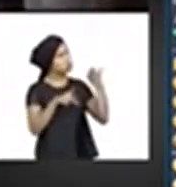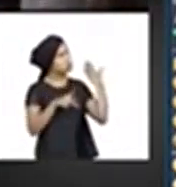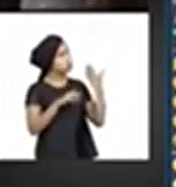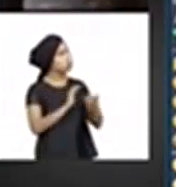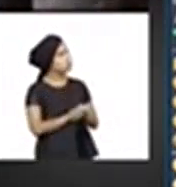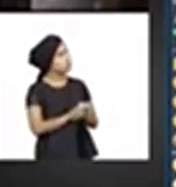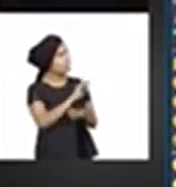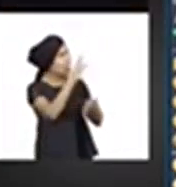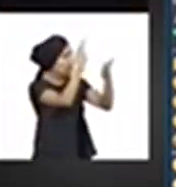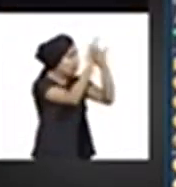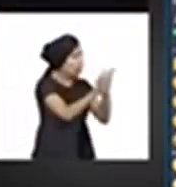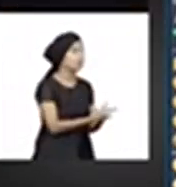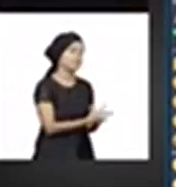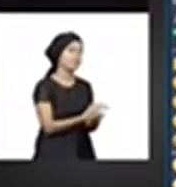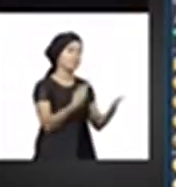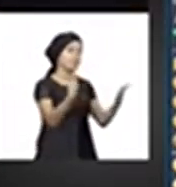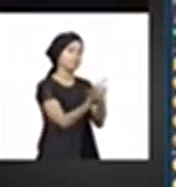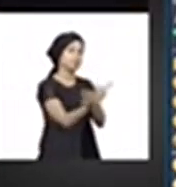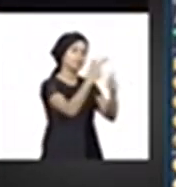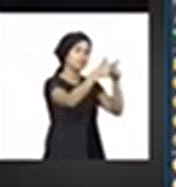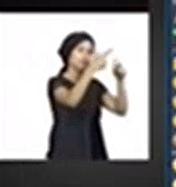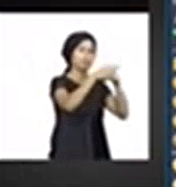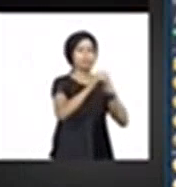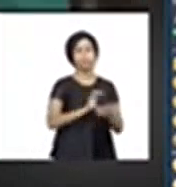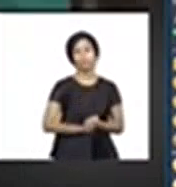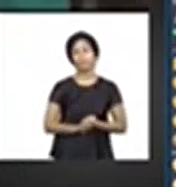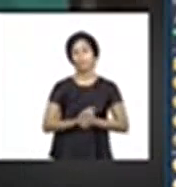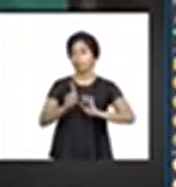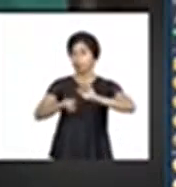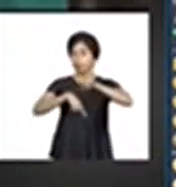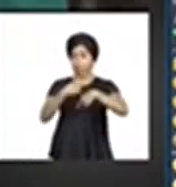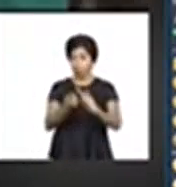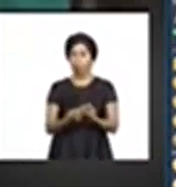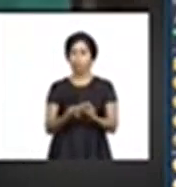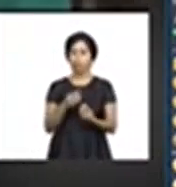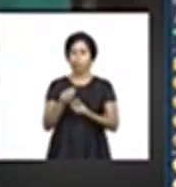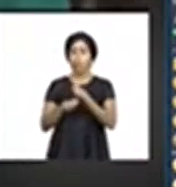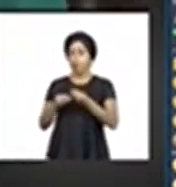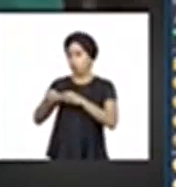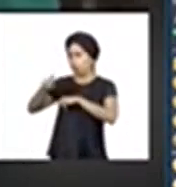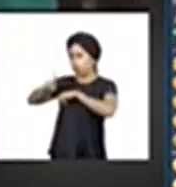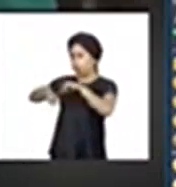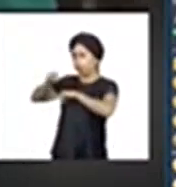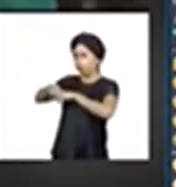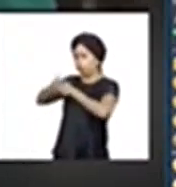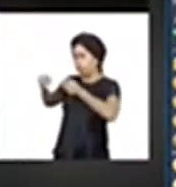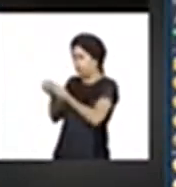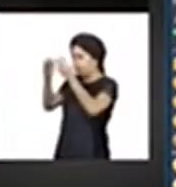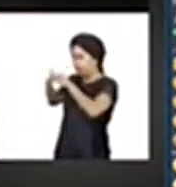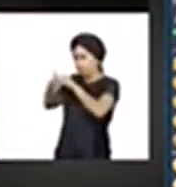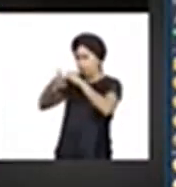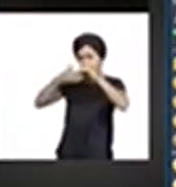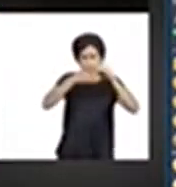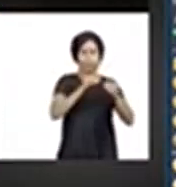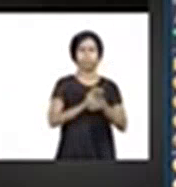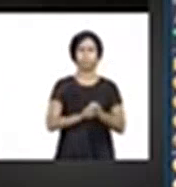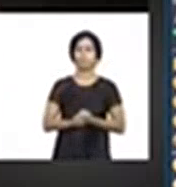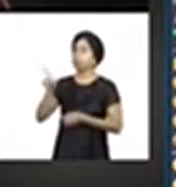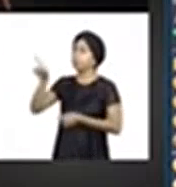um acidente. O próximo passo é carregar os explosivos, e o Carlos tem dicas importantes sobre essa etapa. Uma